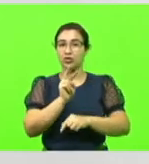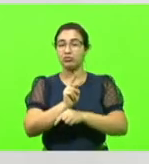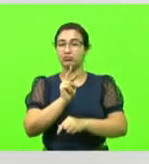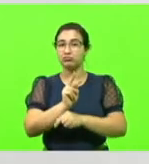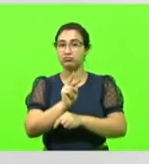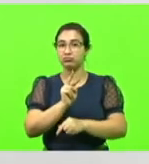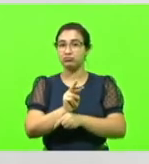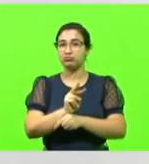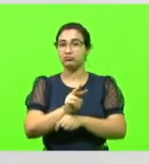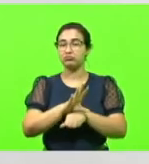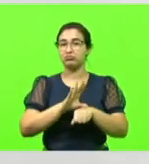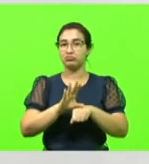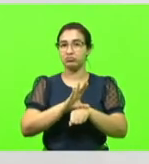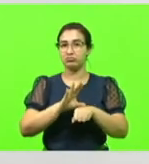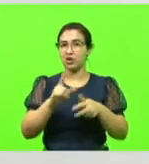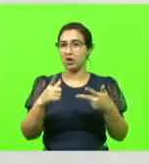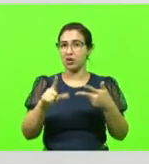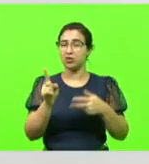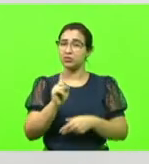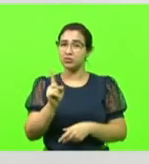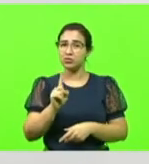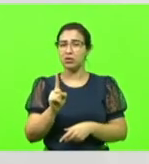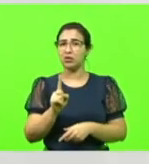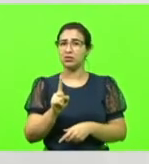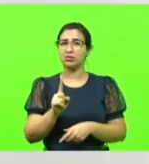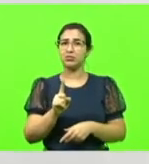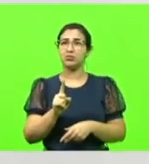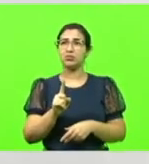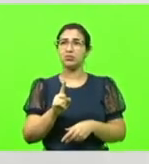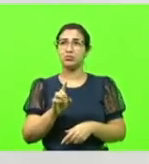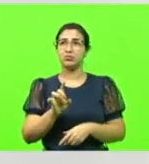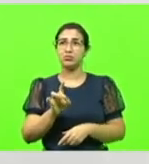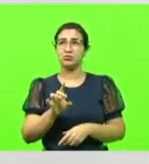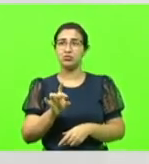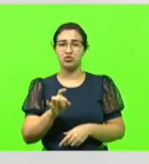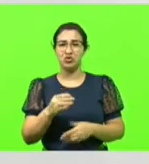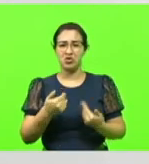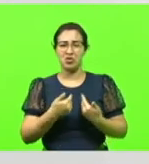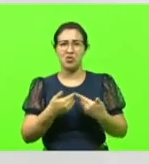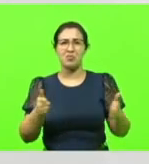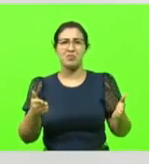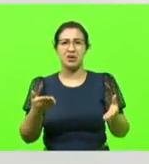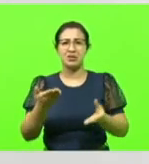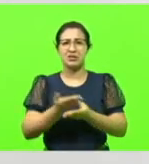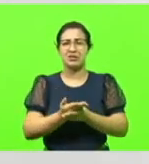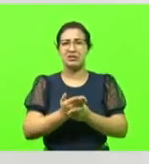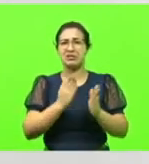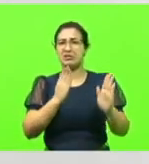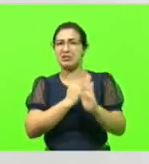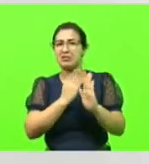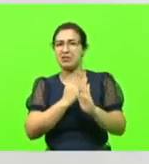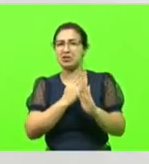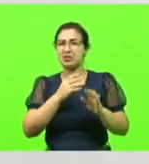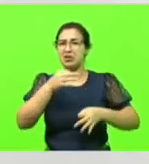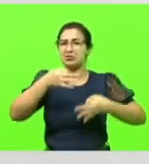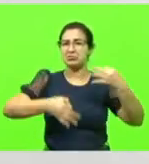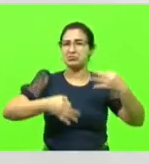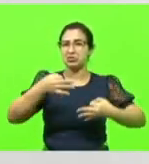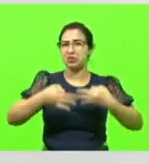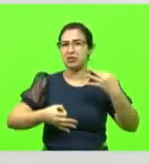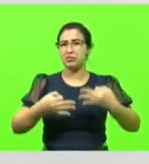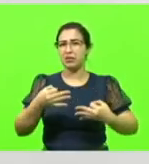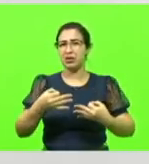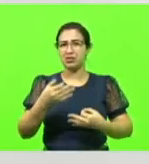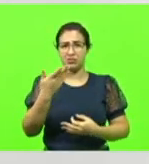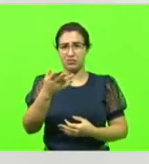legisladores. Fiquem naquilo que vocês têm que fazer, não é na abertura de inquéritos, na investigação, no julgamento, quando vocês são